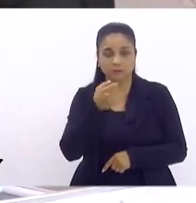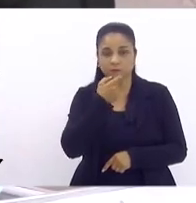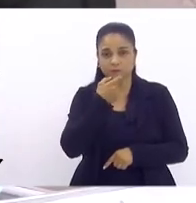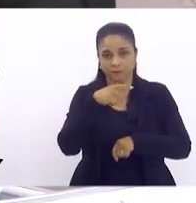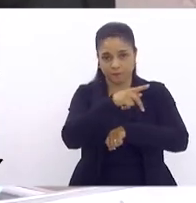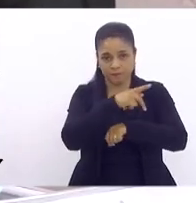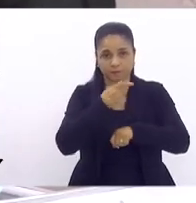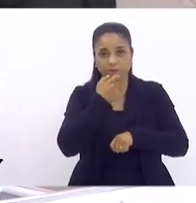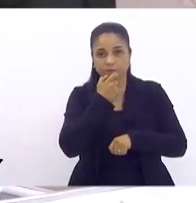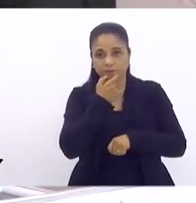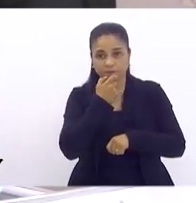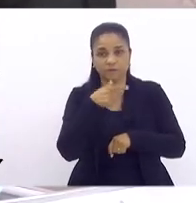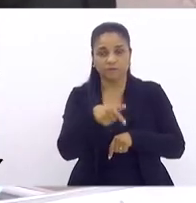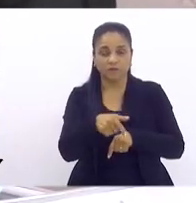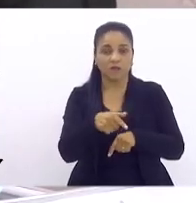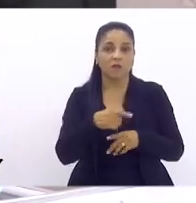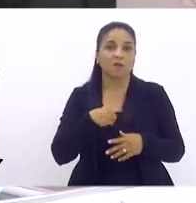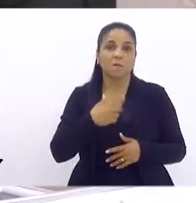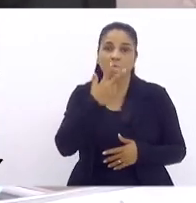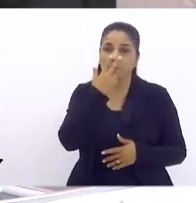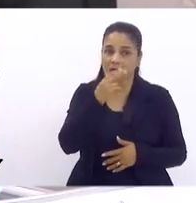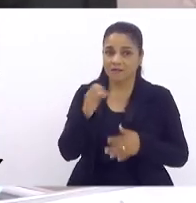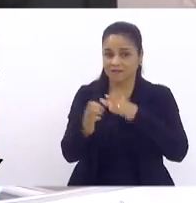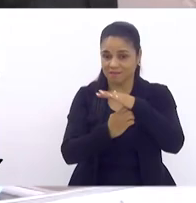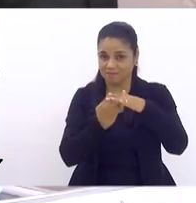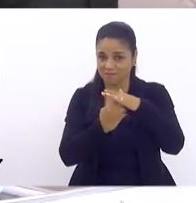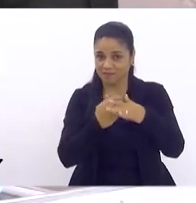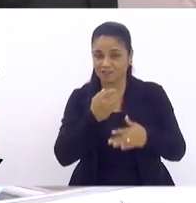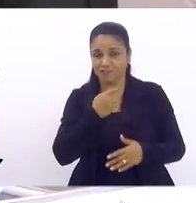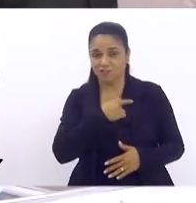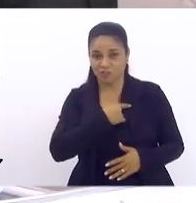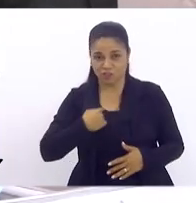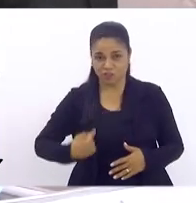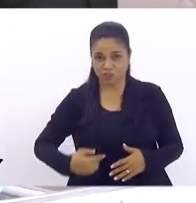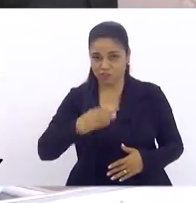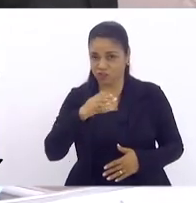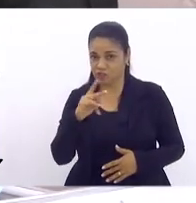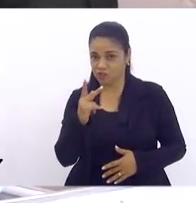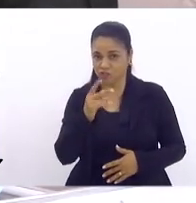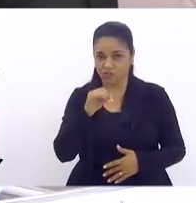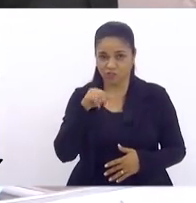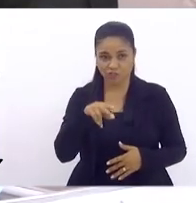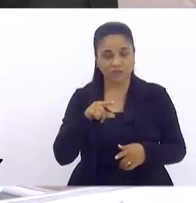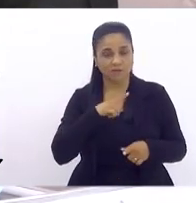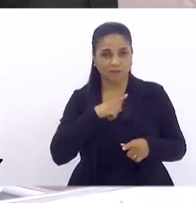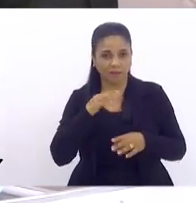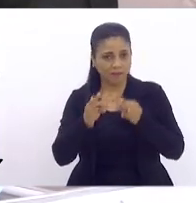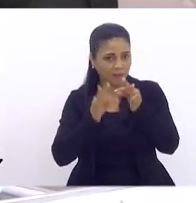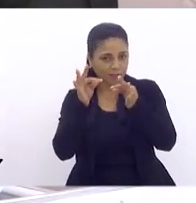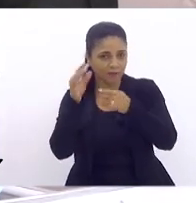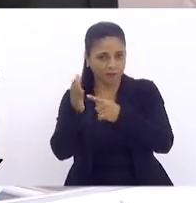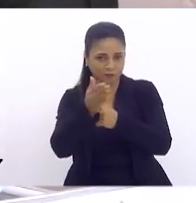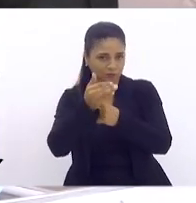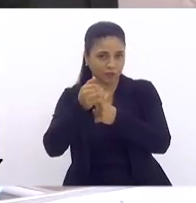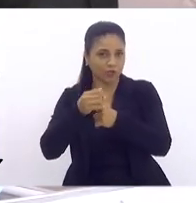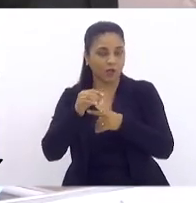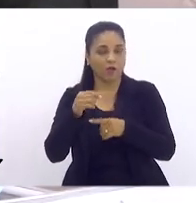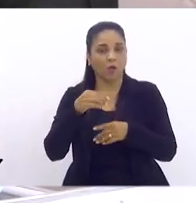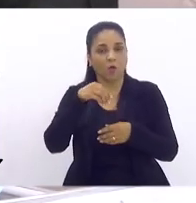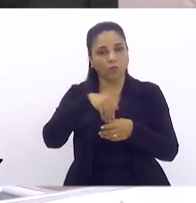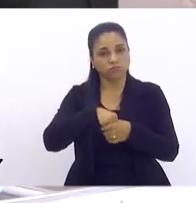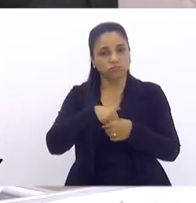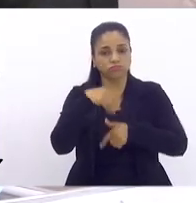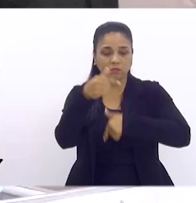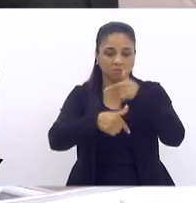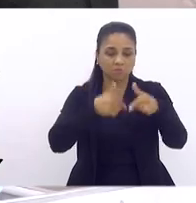monopolizar o mercado ela é a que mais tem essa tecnologia ou que ela está apenas em países subdesenvolvidos que